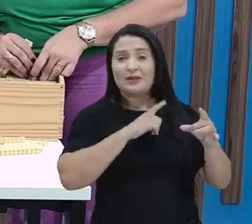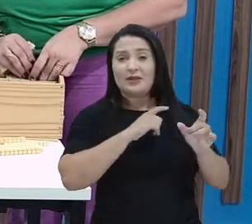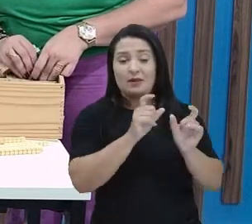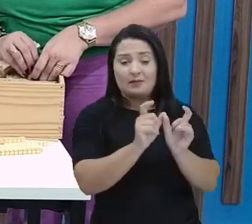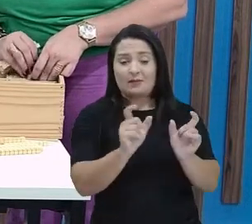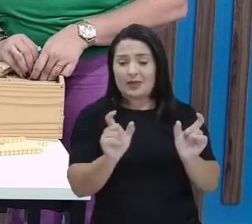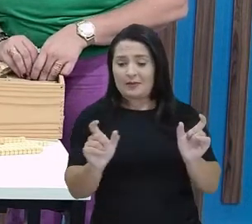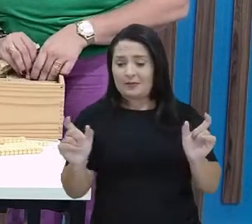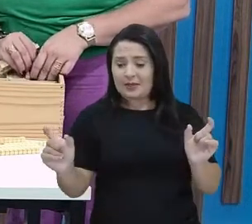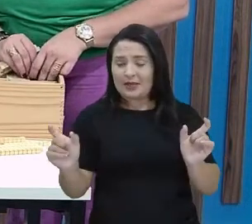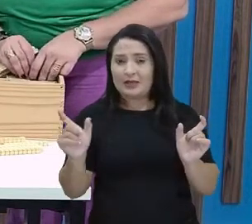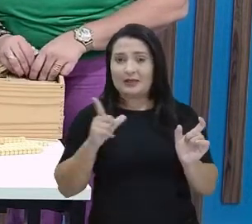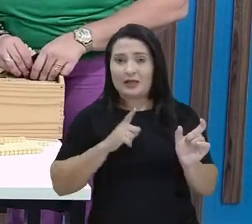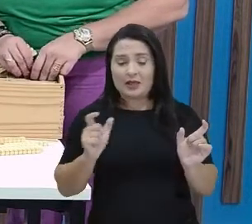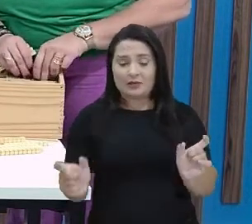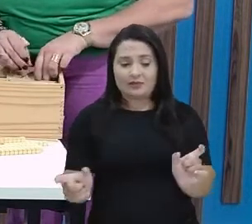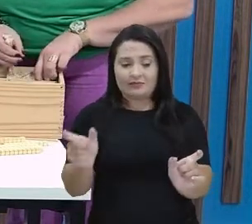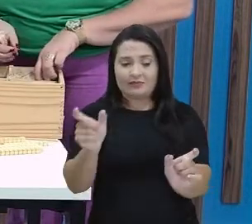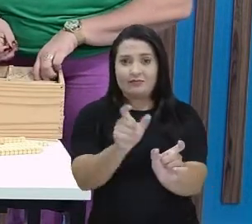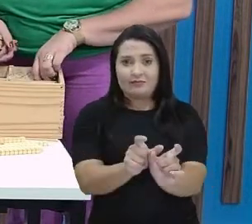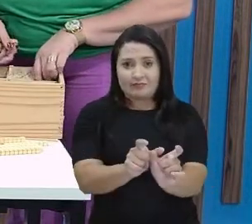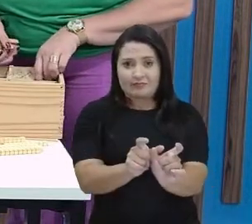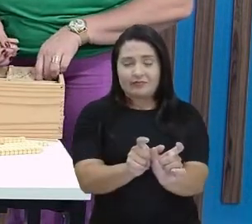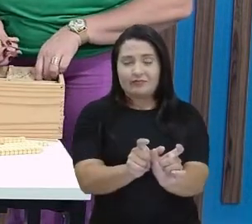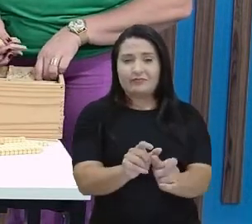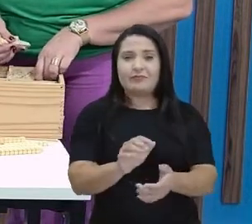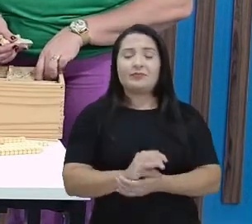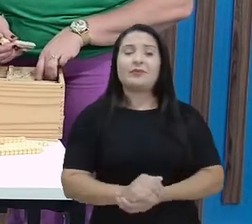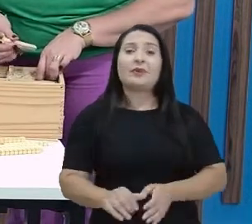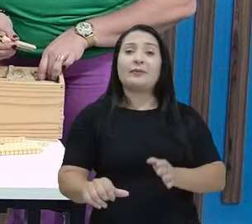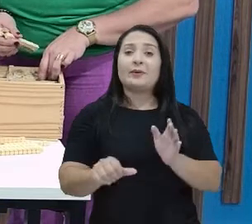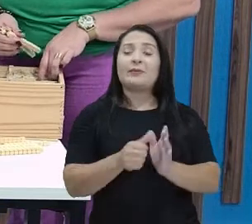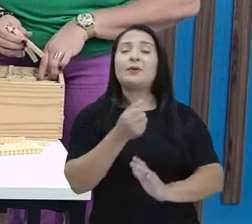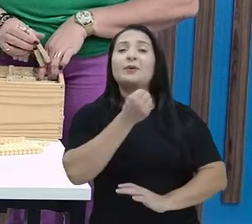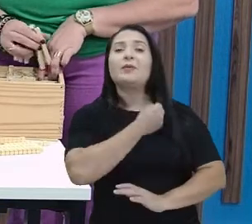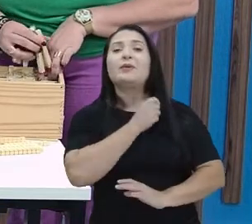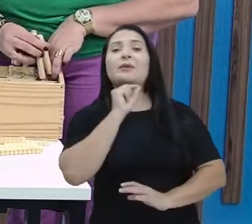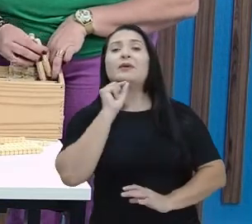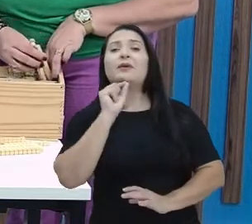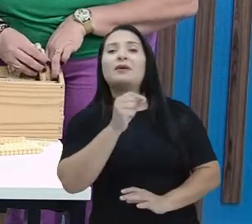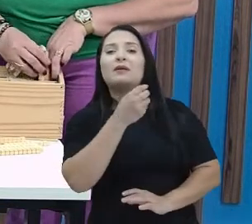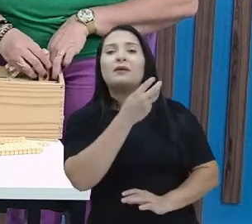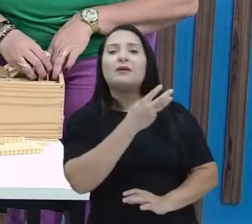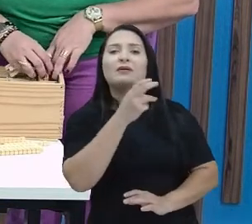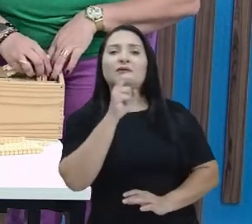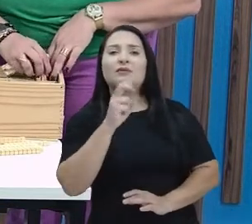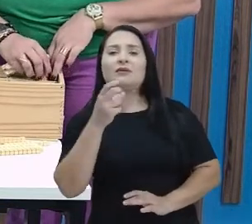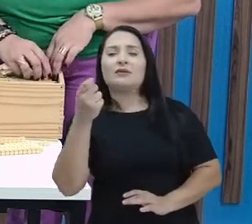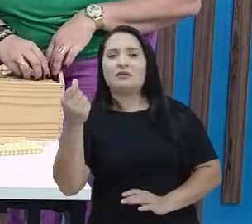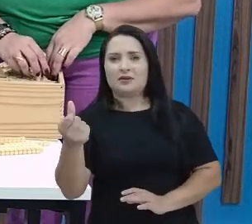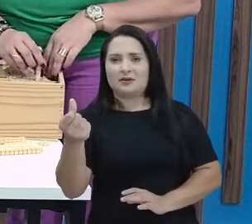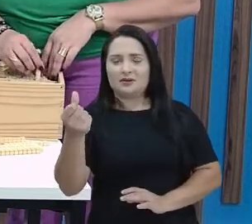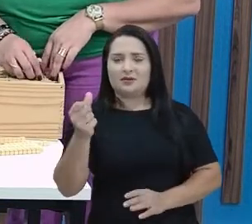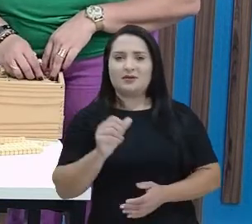elas serem sobrepostas. O primeiro número, 356.